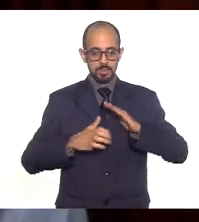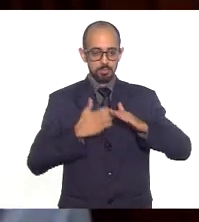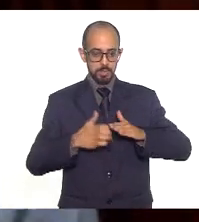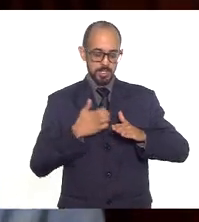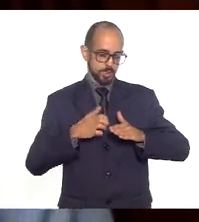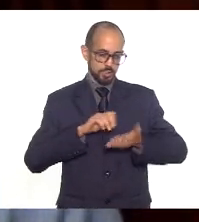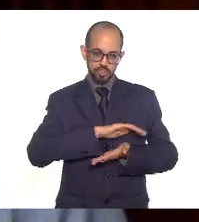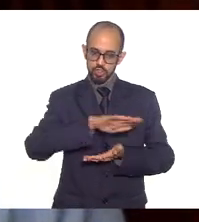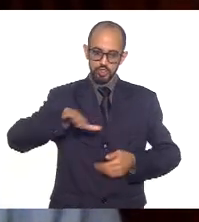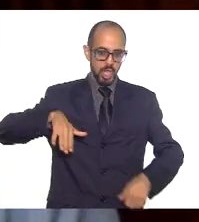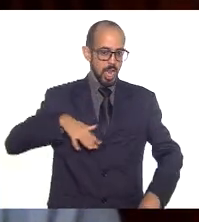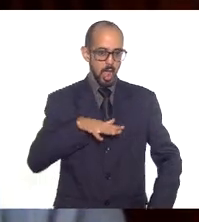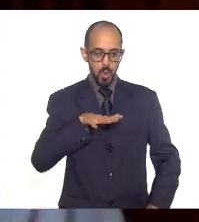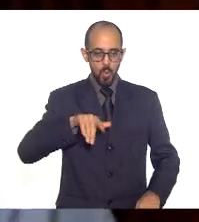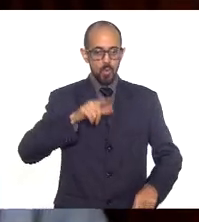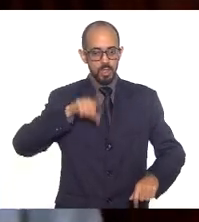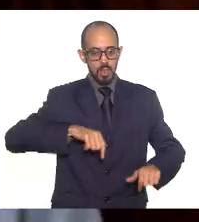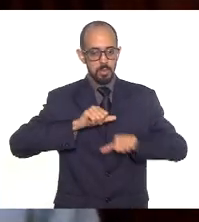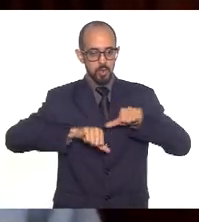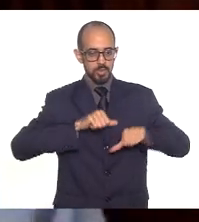nós já fizemos numa outra lei.